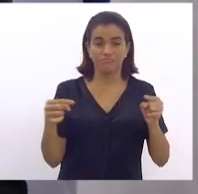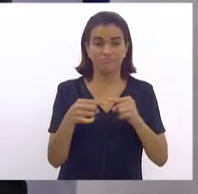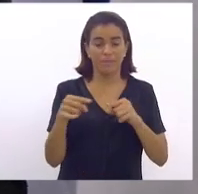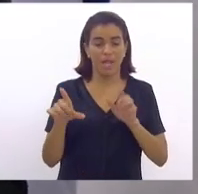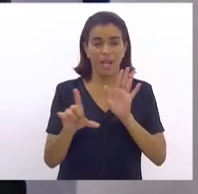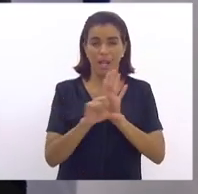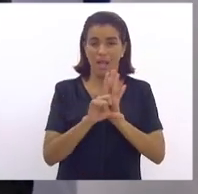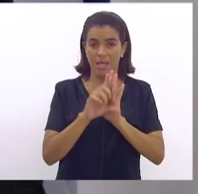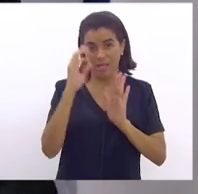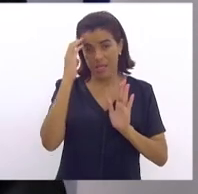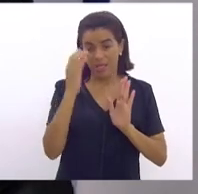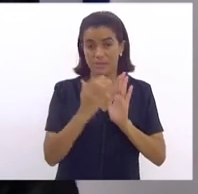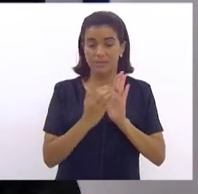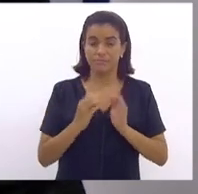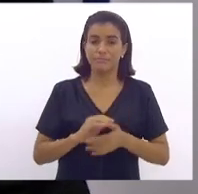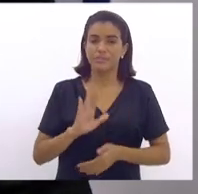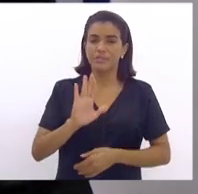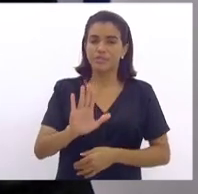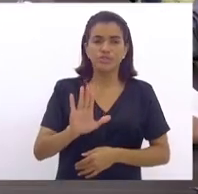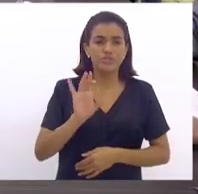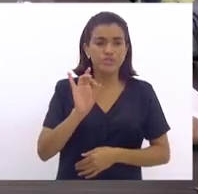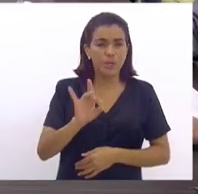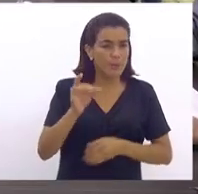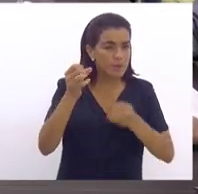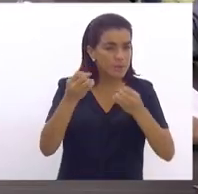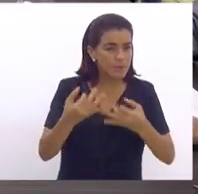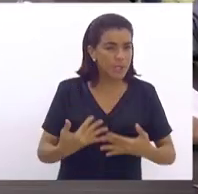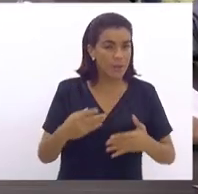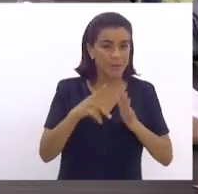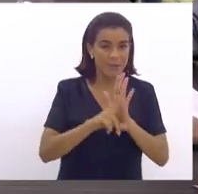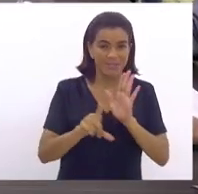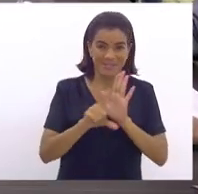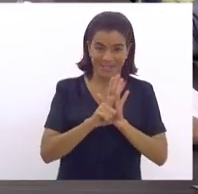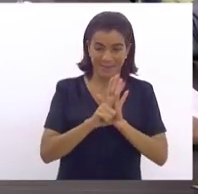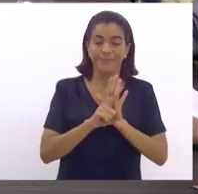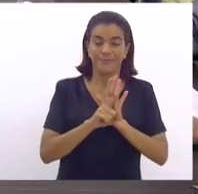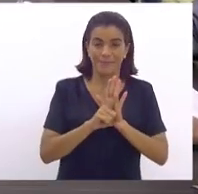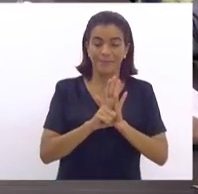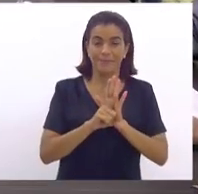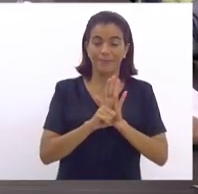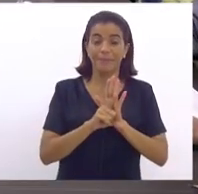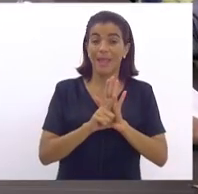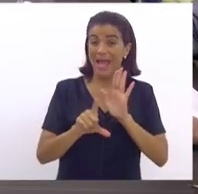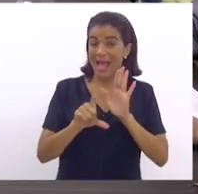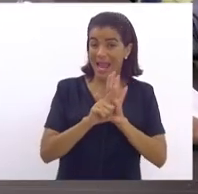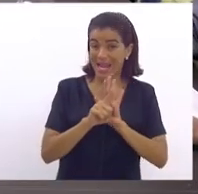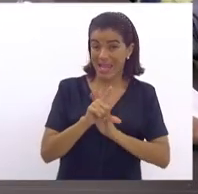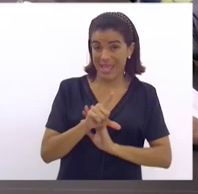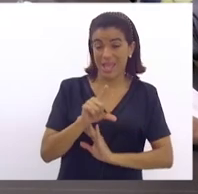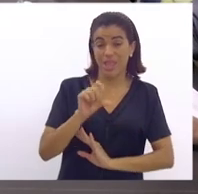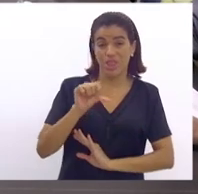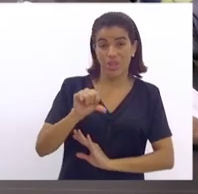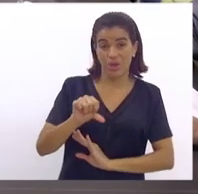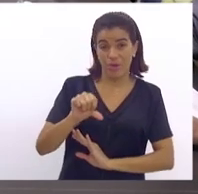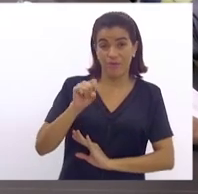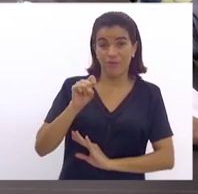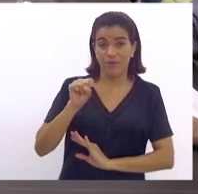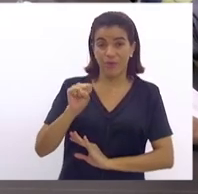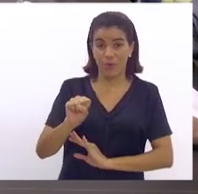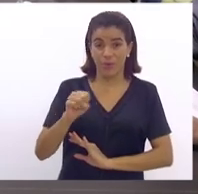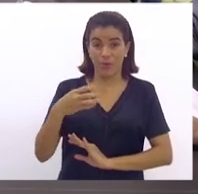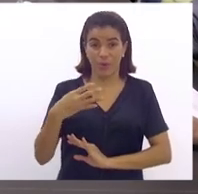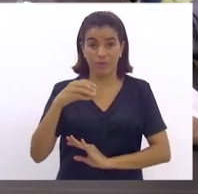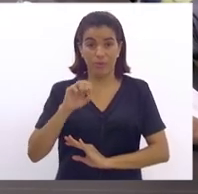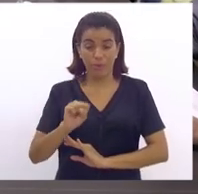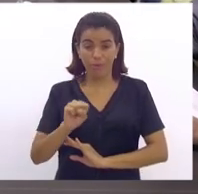Em discussão. Presidente, só para me explicar o projeto, né? A Lei 9.428 é